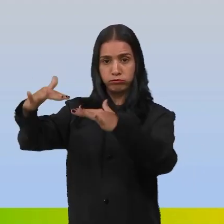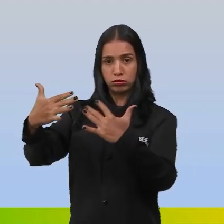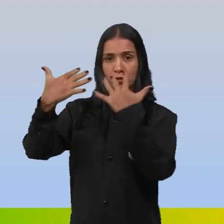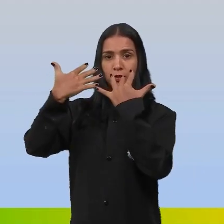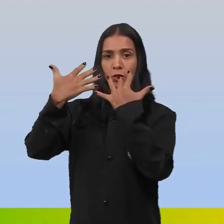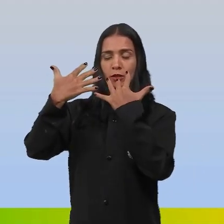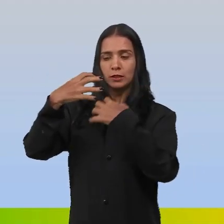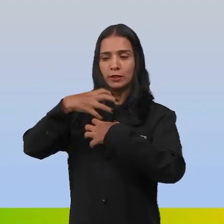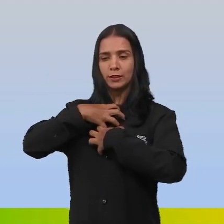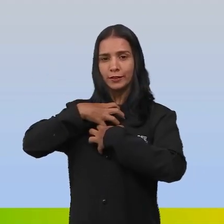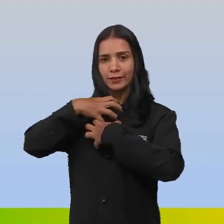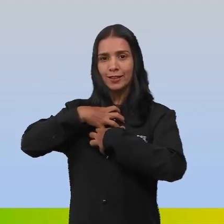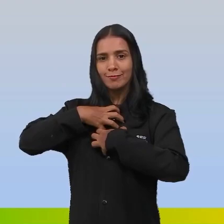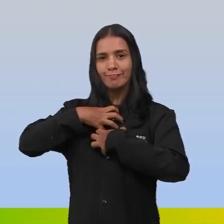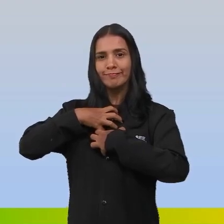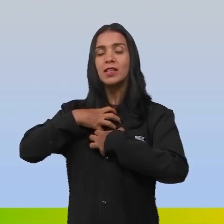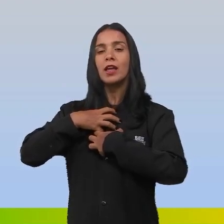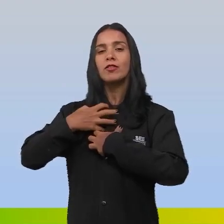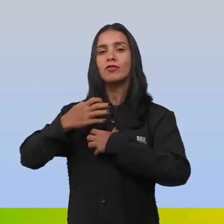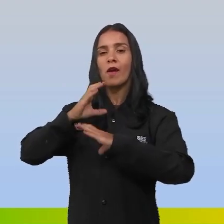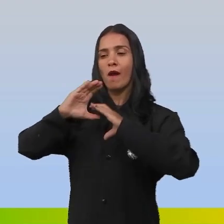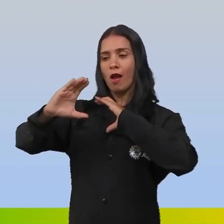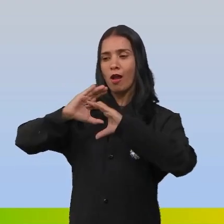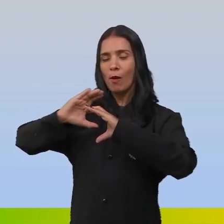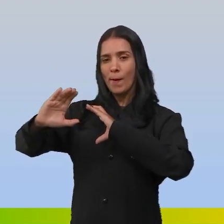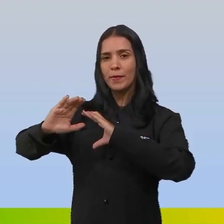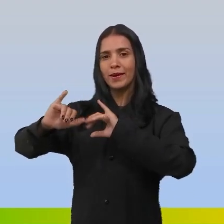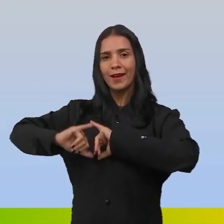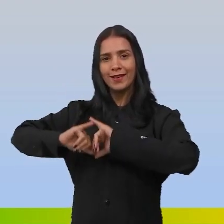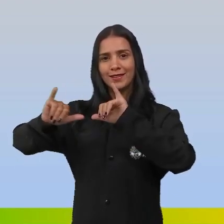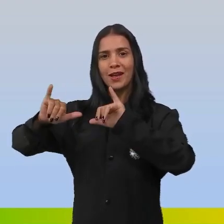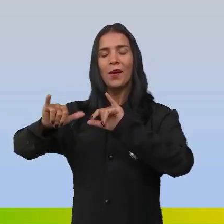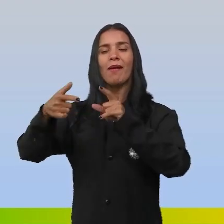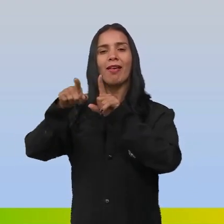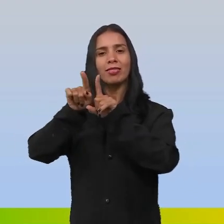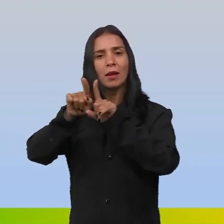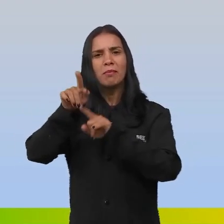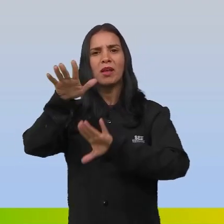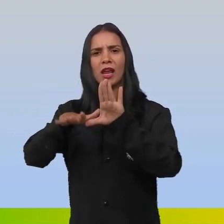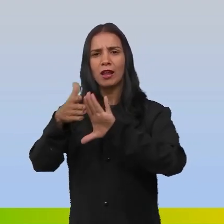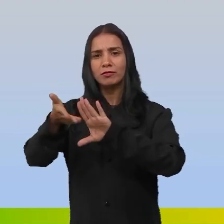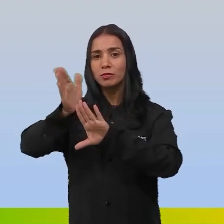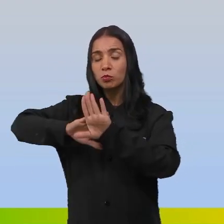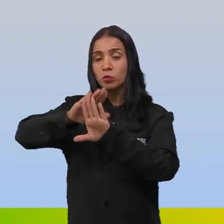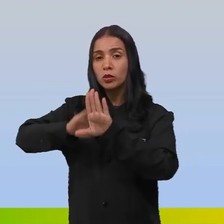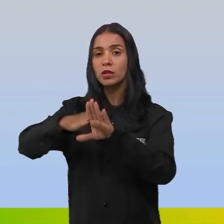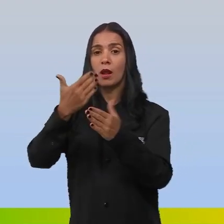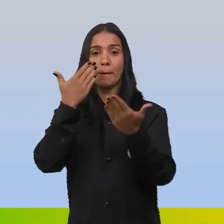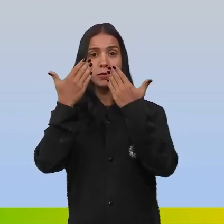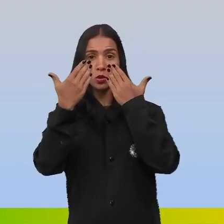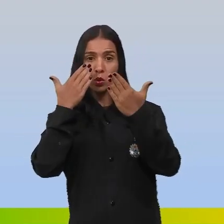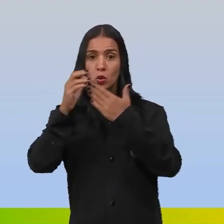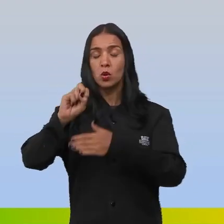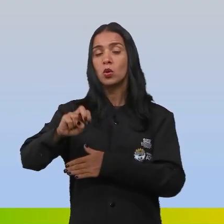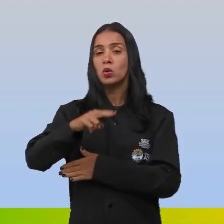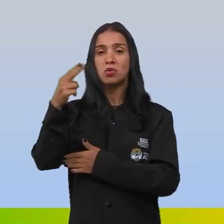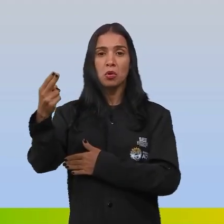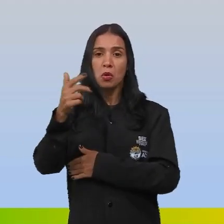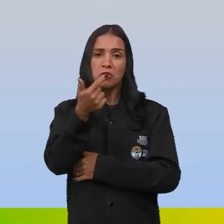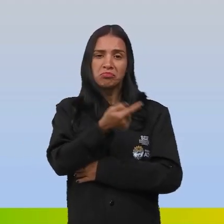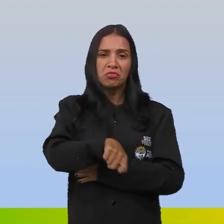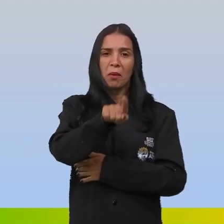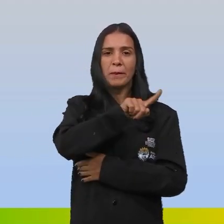personagem, revelando também camadas psicológicas sem a necessidade de palavras. Então,